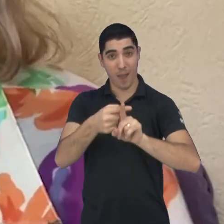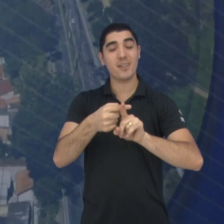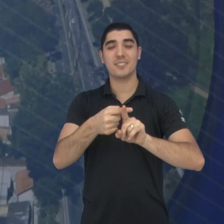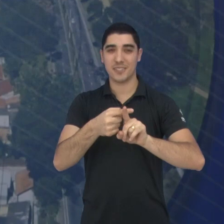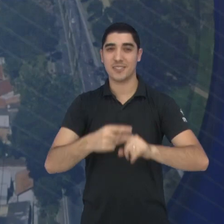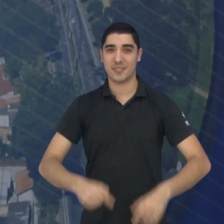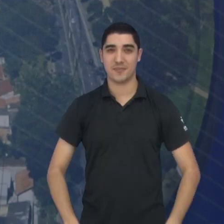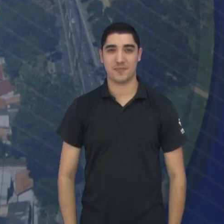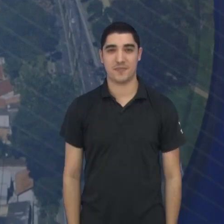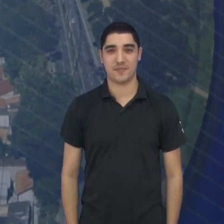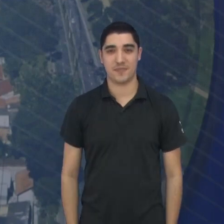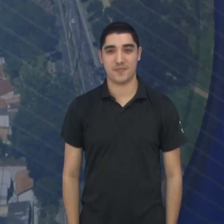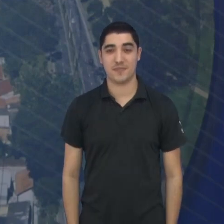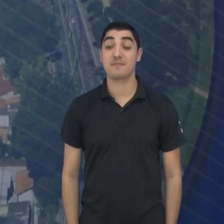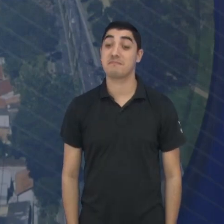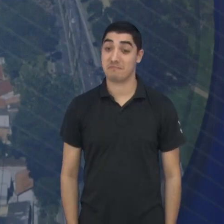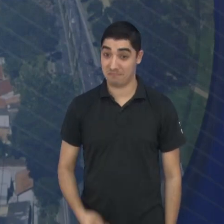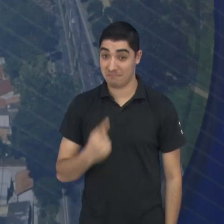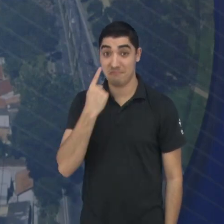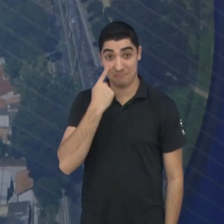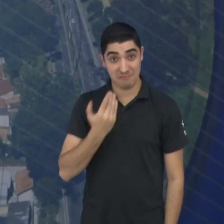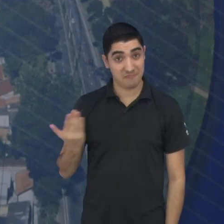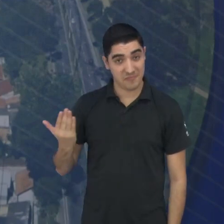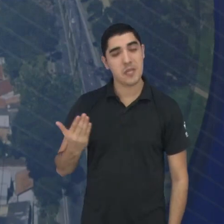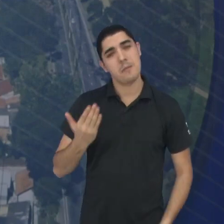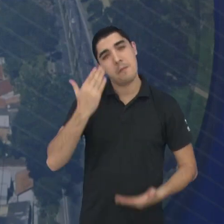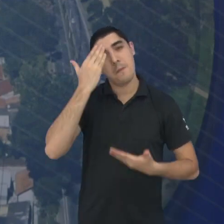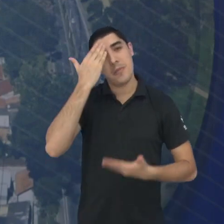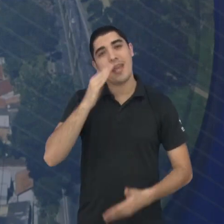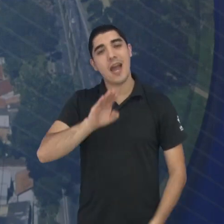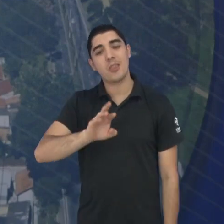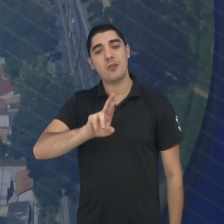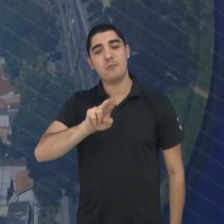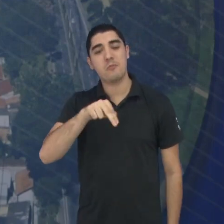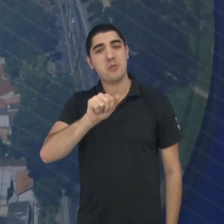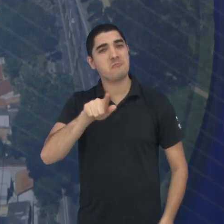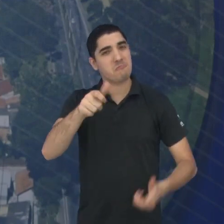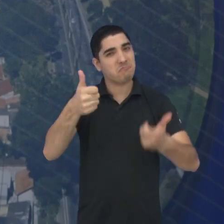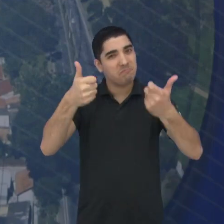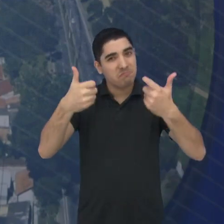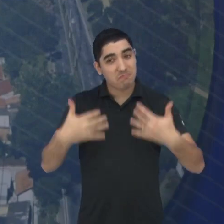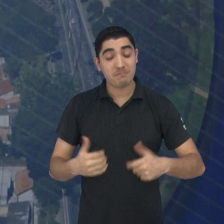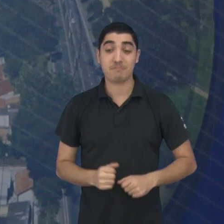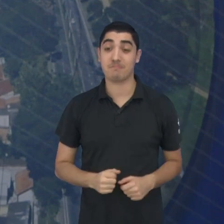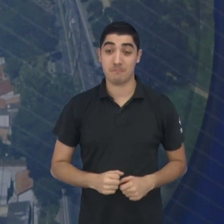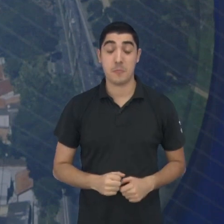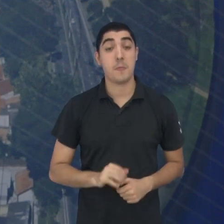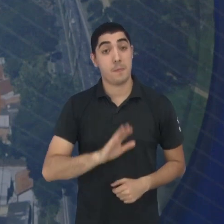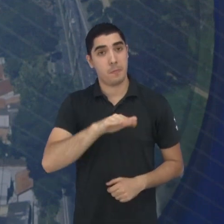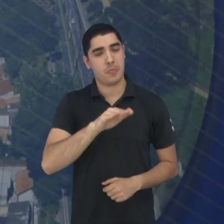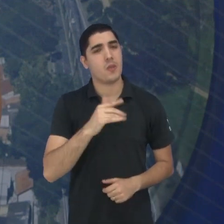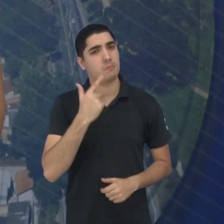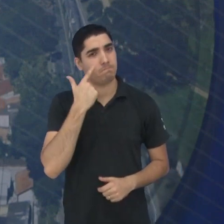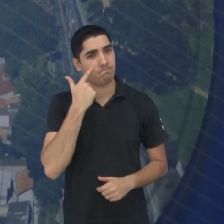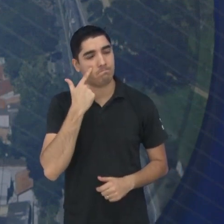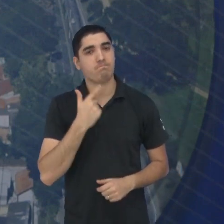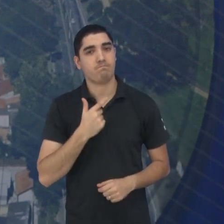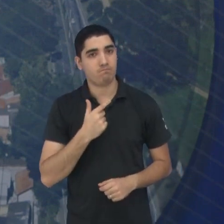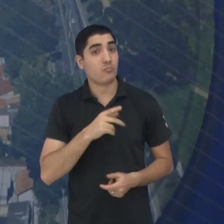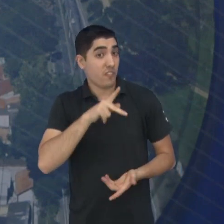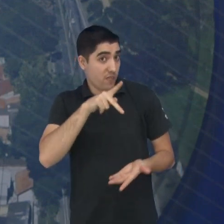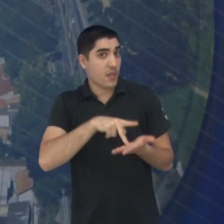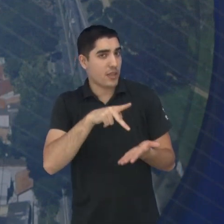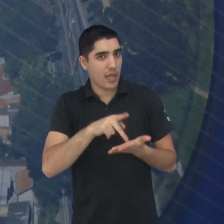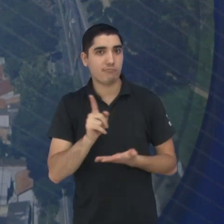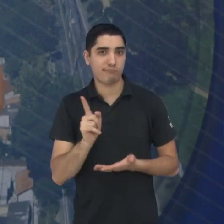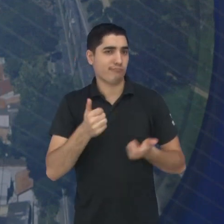nunca. Tá aí, então. Obrigada, Bruna, pelo depoimento. Frediano, realmente é uma conta que muitas vezes não